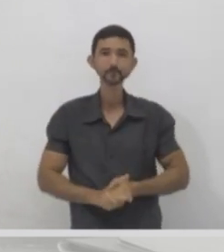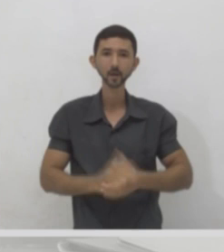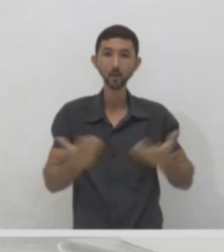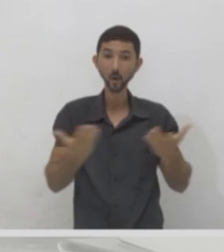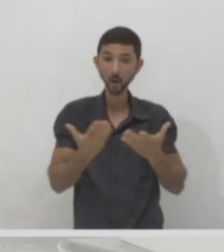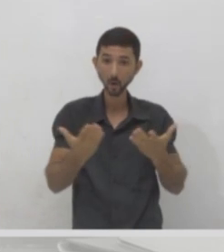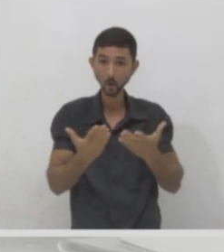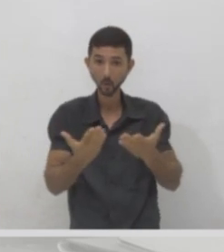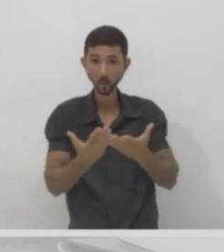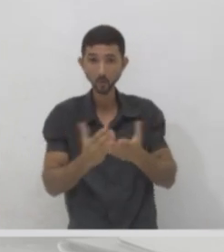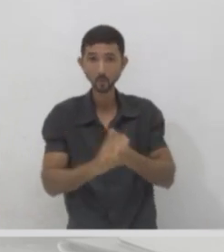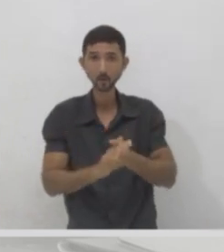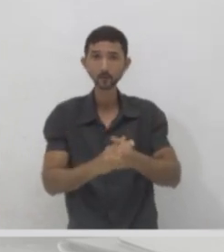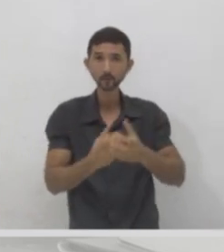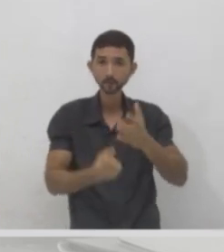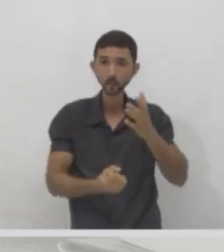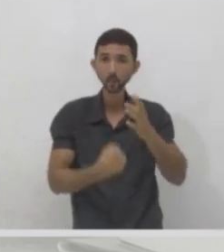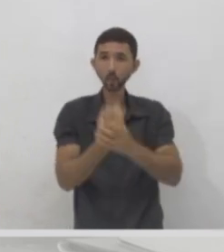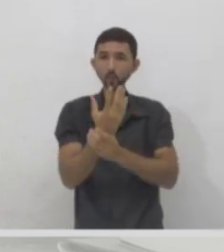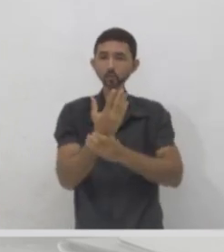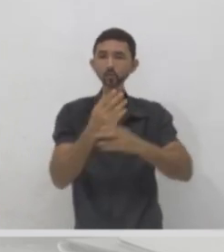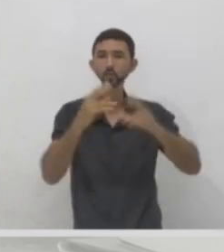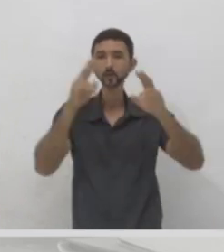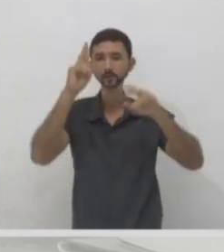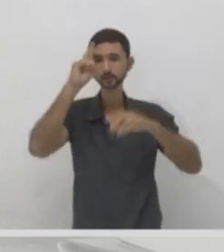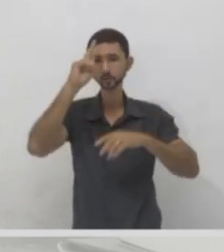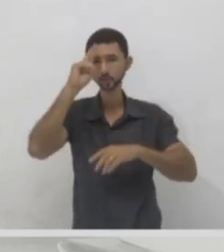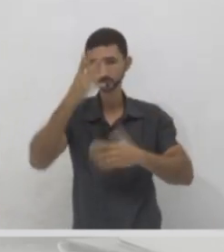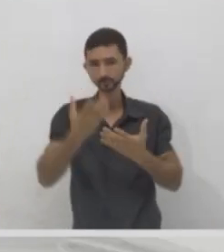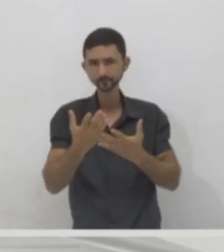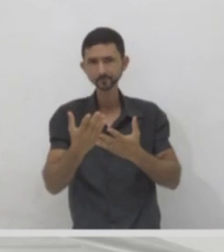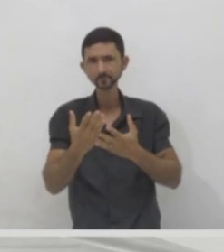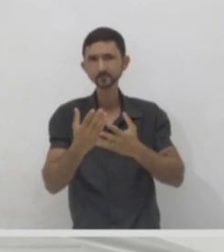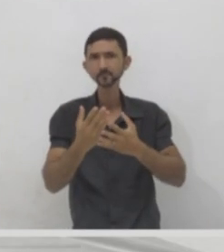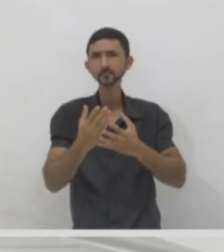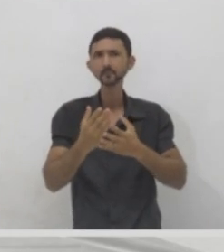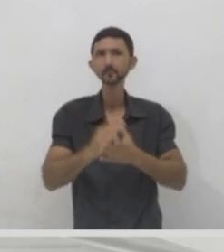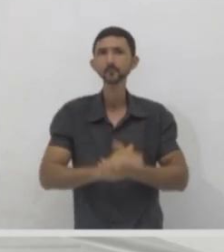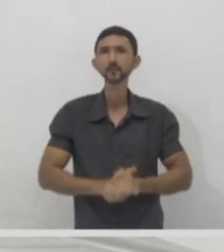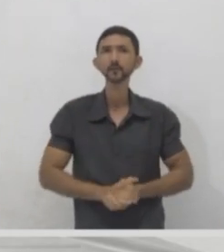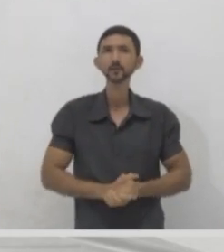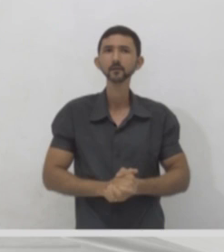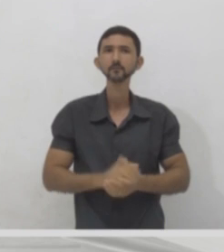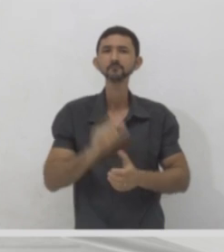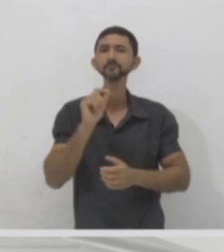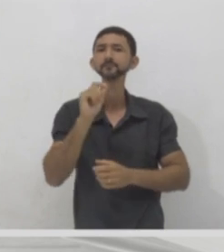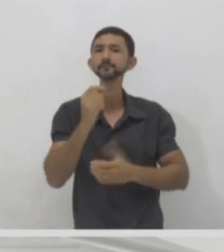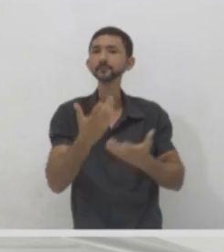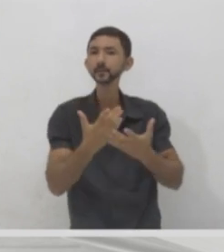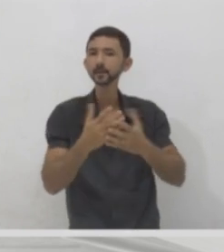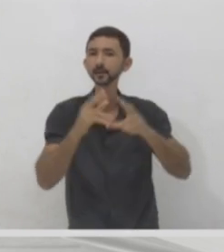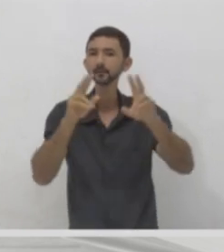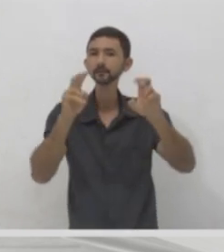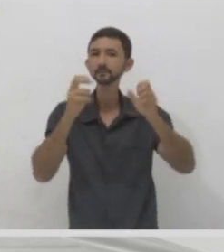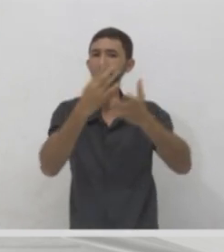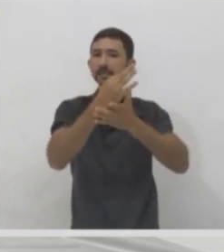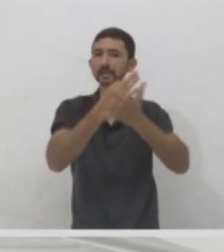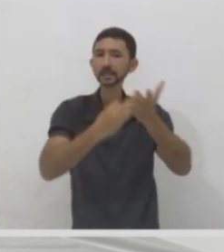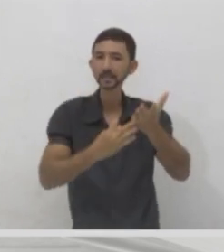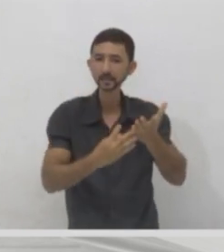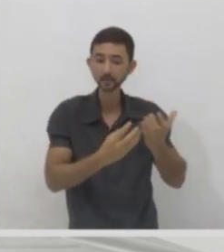iremos construir essa história. Que texto você daria para uma história como essa, onde a Magali